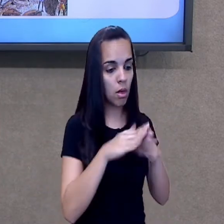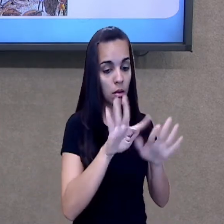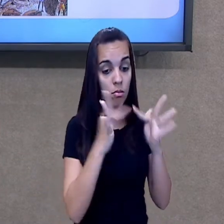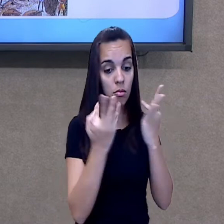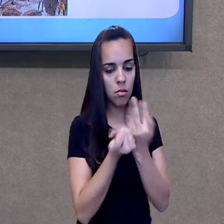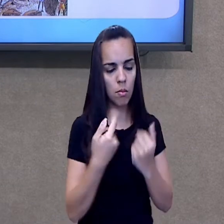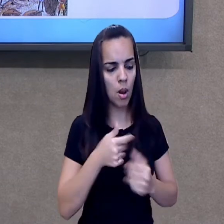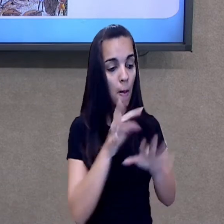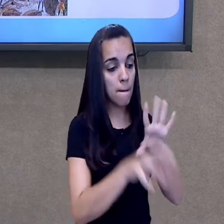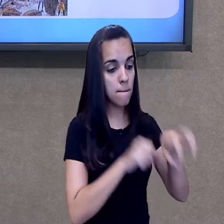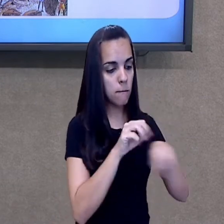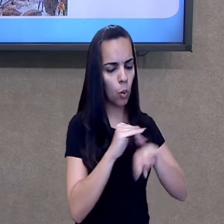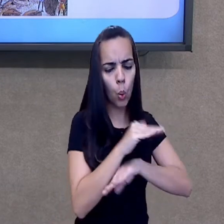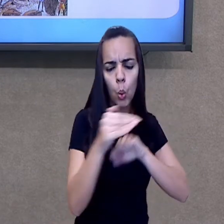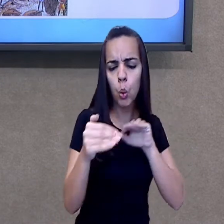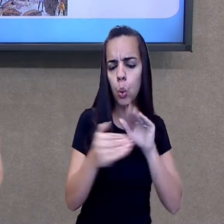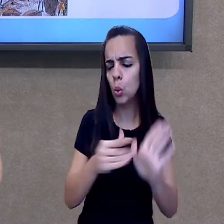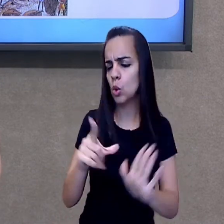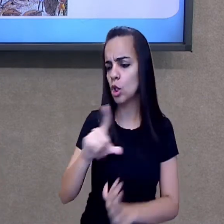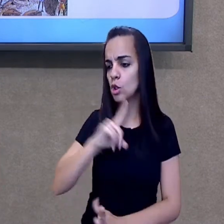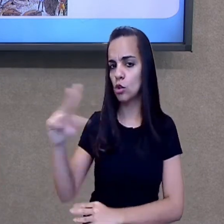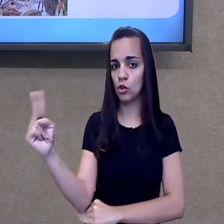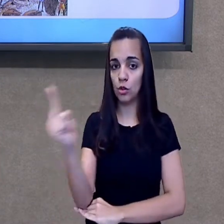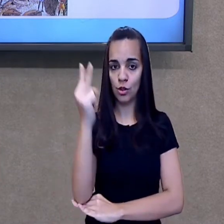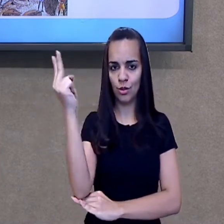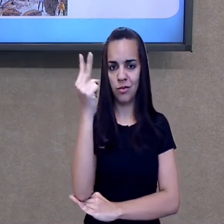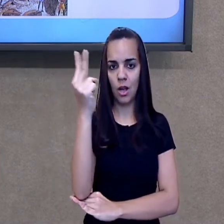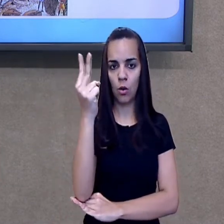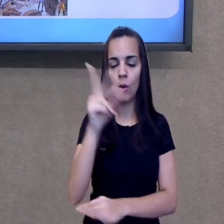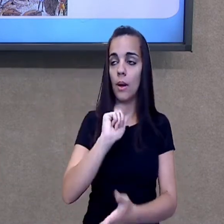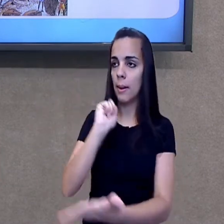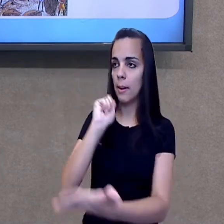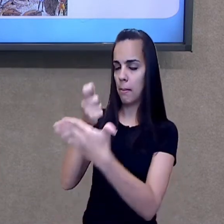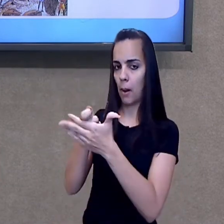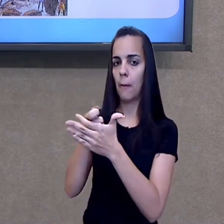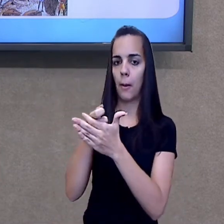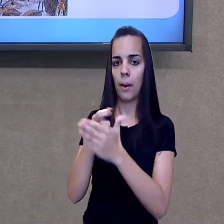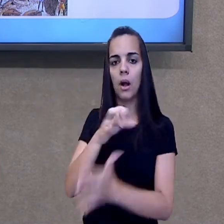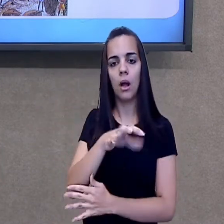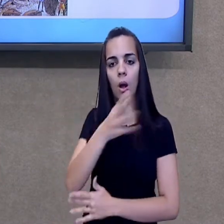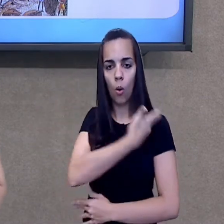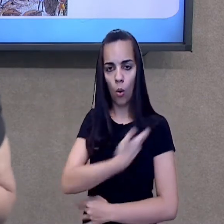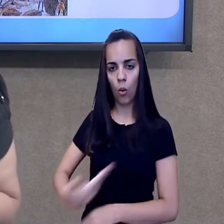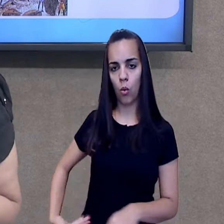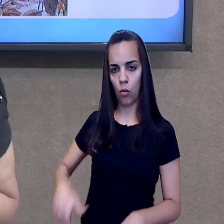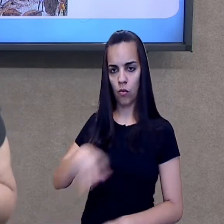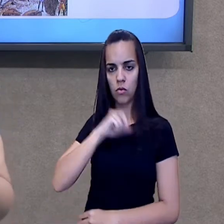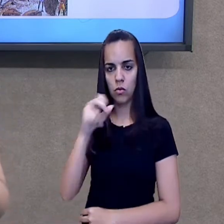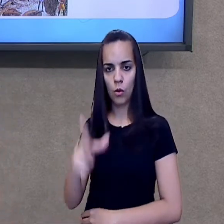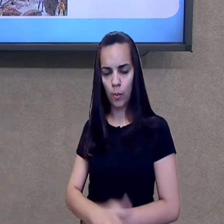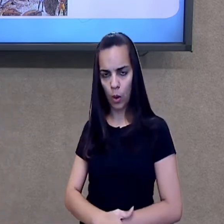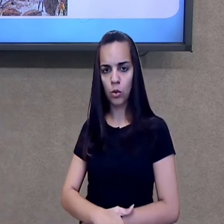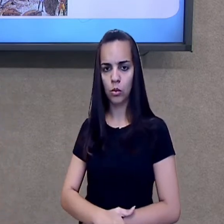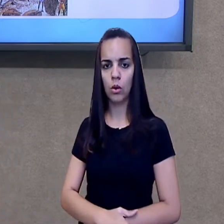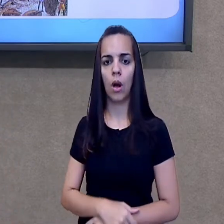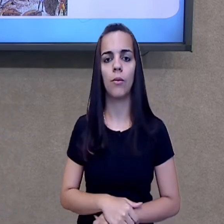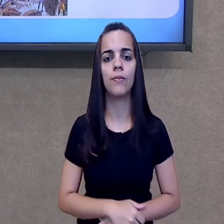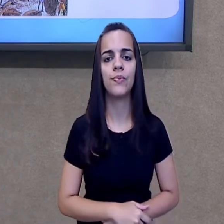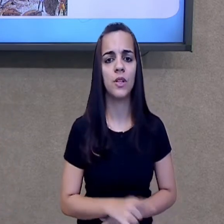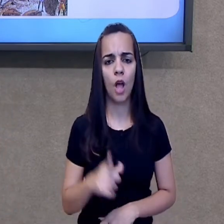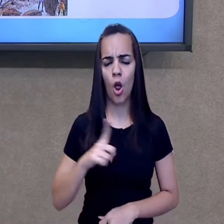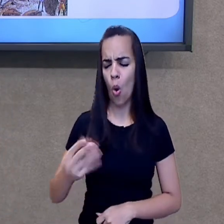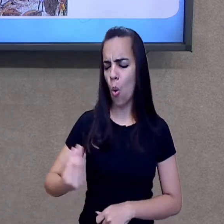pertences, até que esse valor fosse pago, fosse completado. O custo de